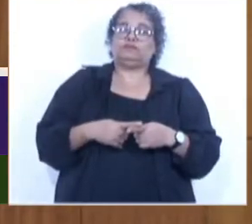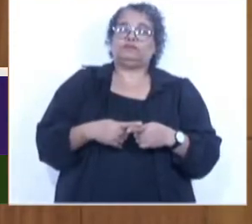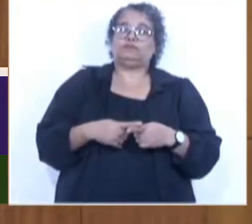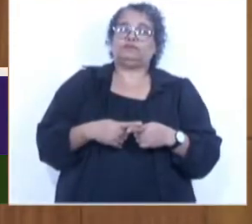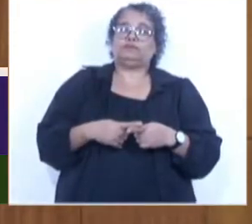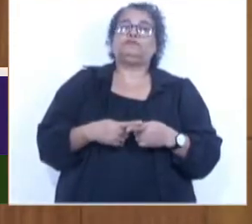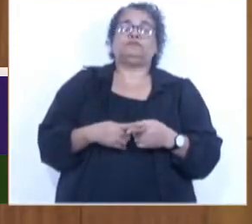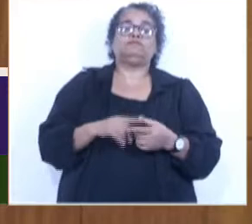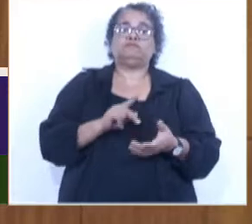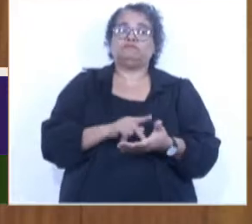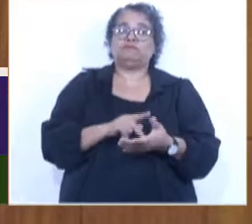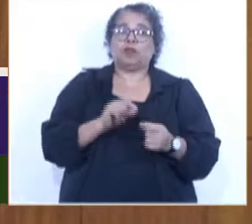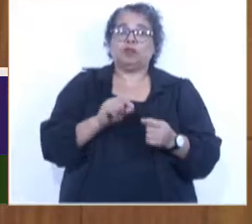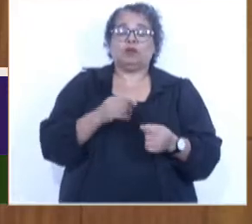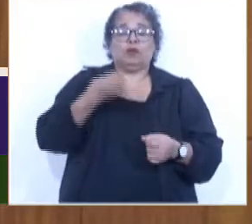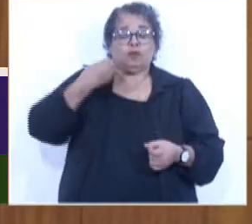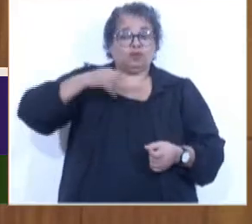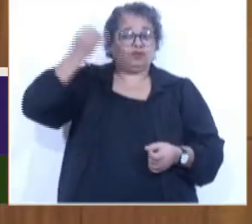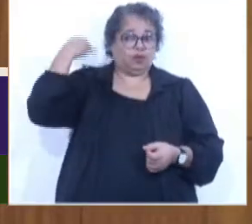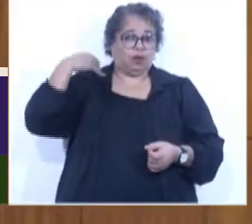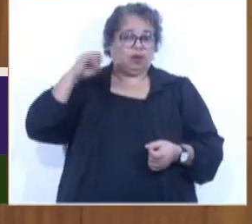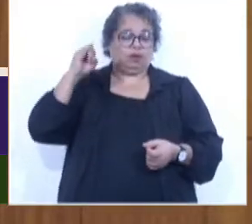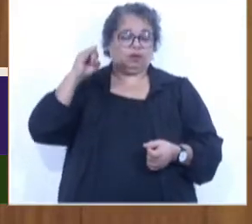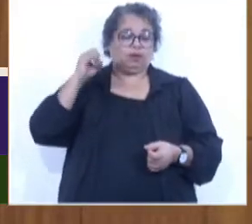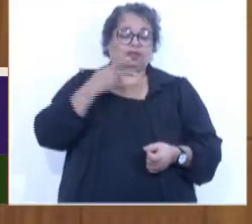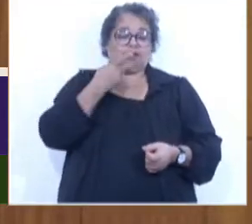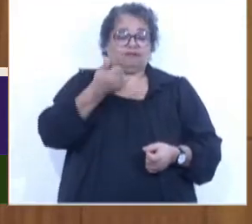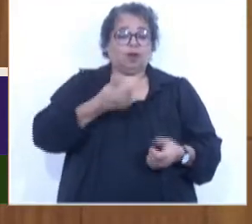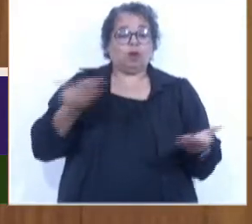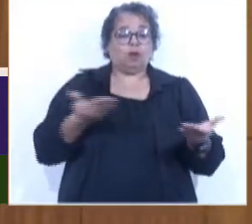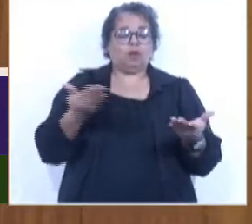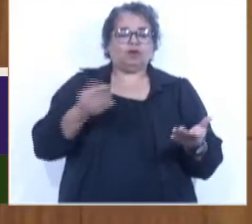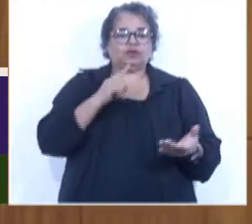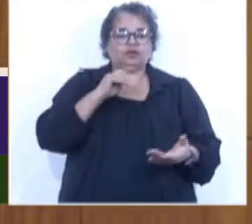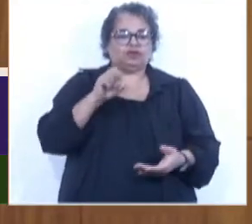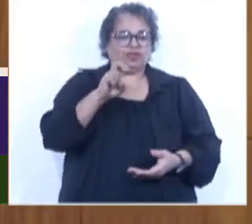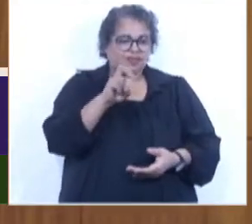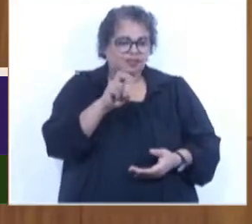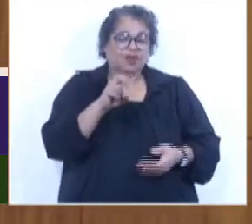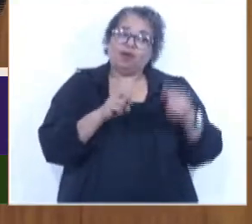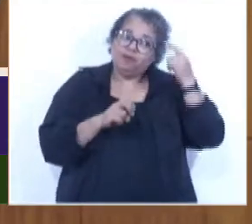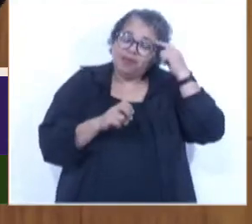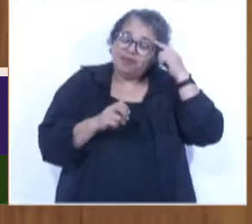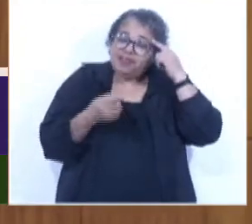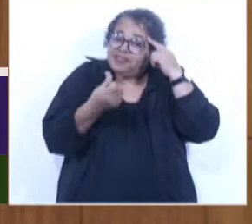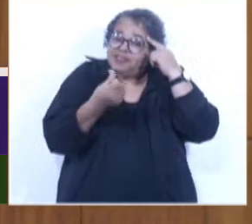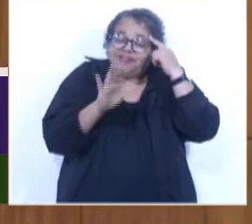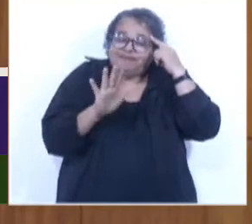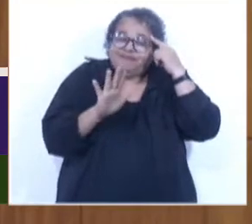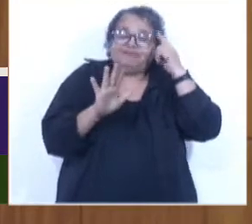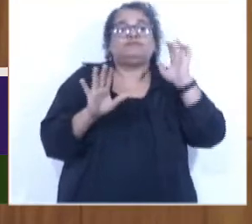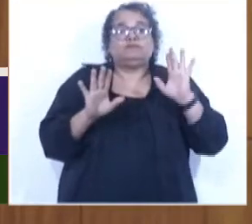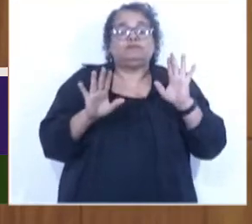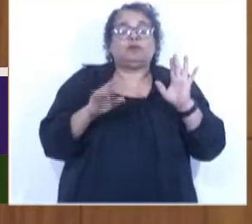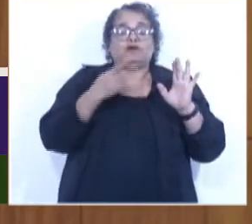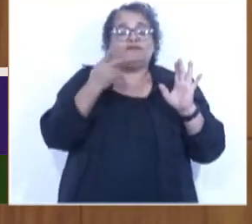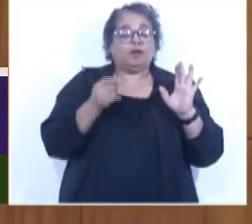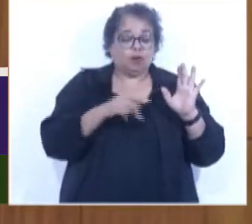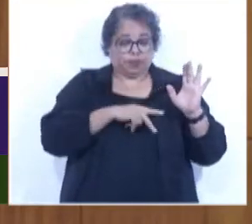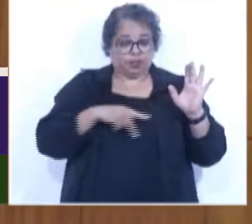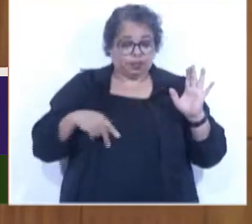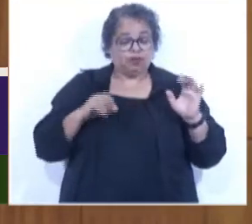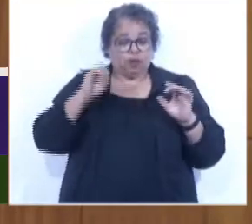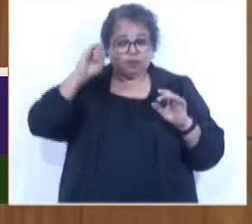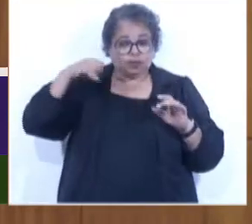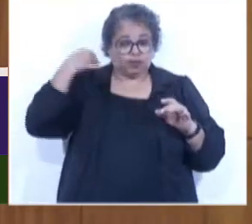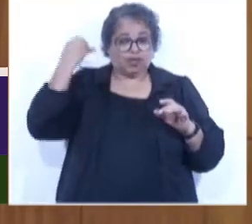É verdade o Jair tá lembrando aqui hoje é dia 5 né Eu pensei que fosse vocês foi bom você lembrar inclusive o senhor presidente Jair